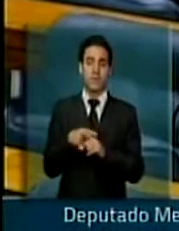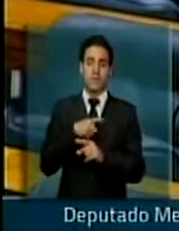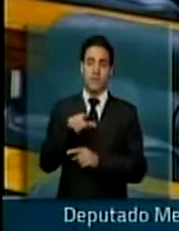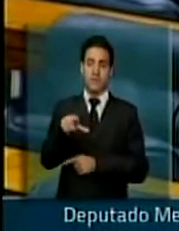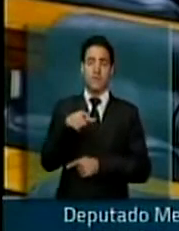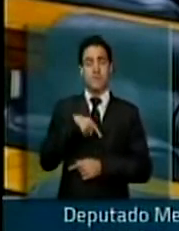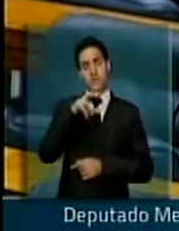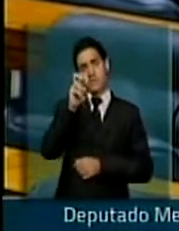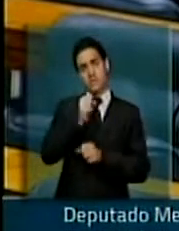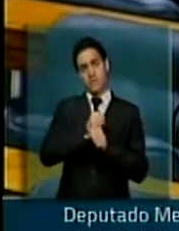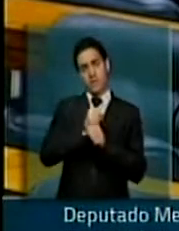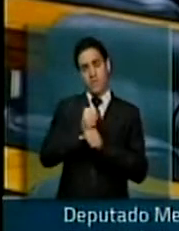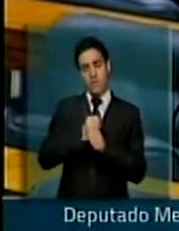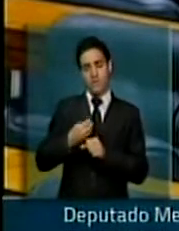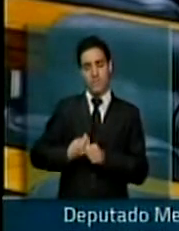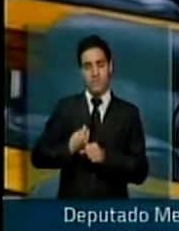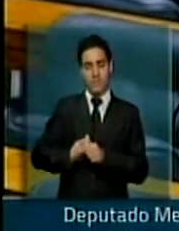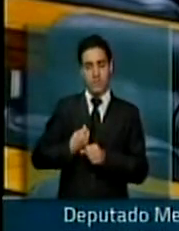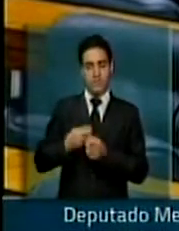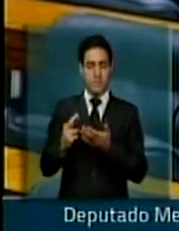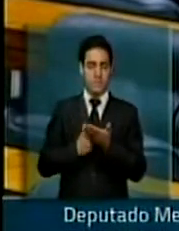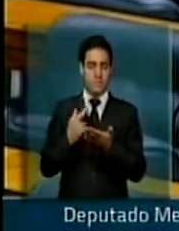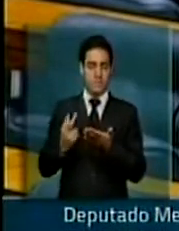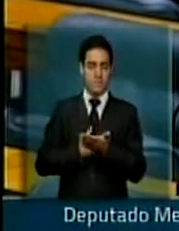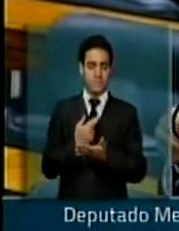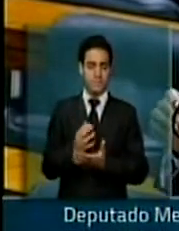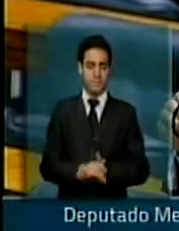5 anos de existência deste...